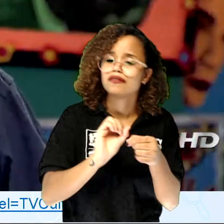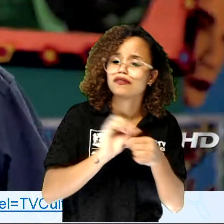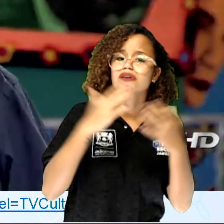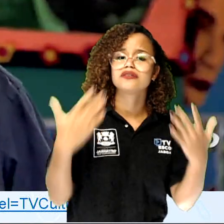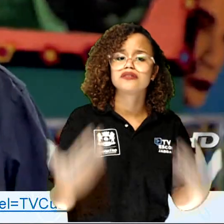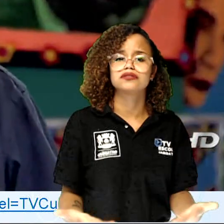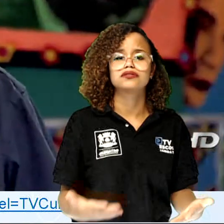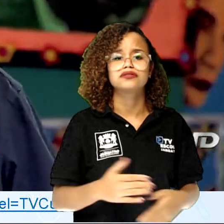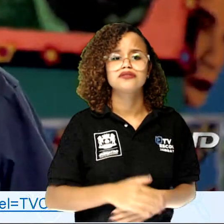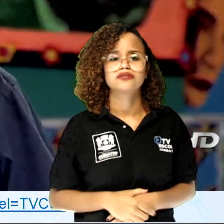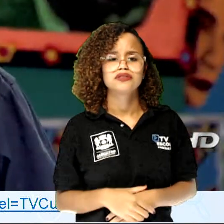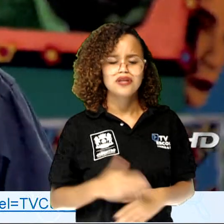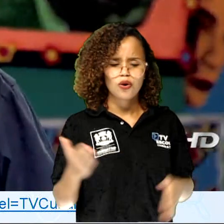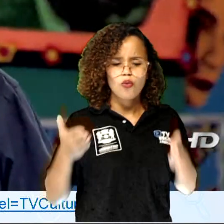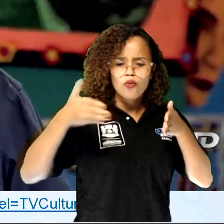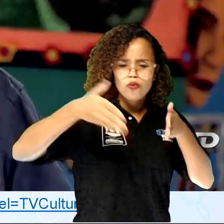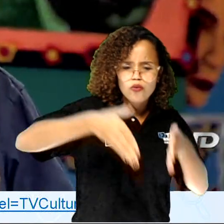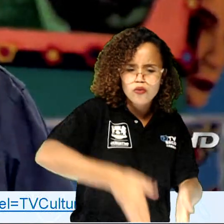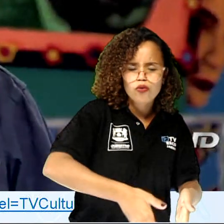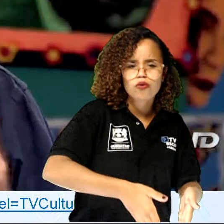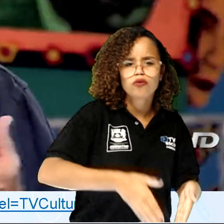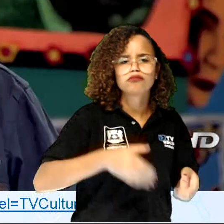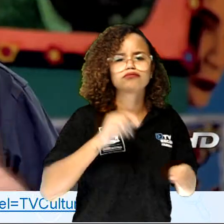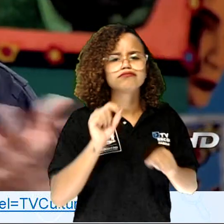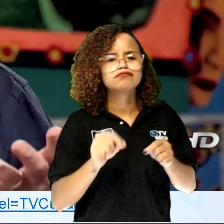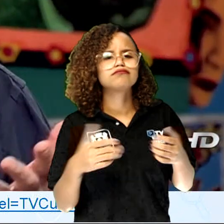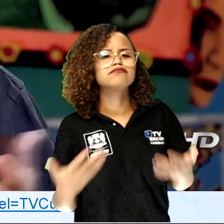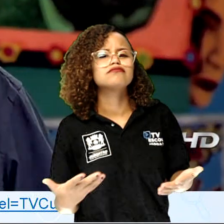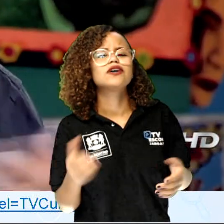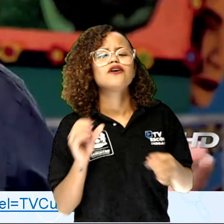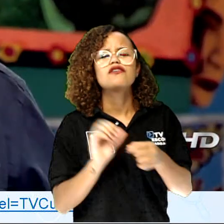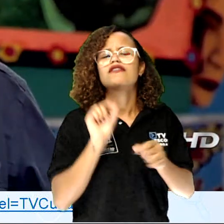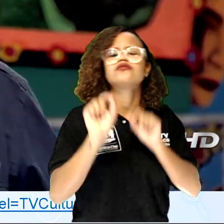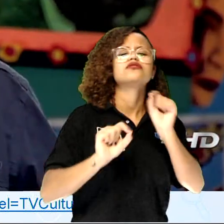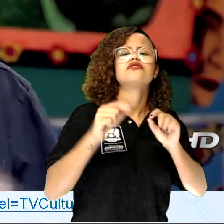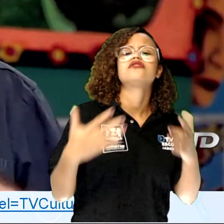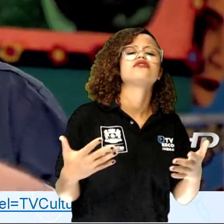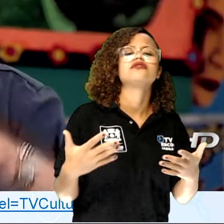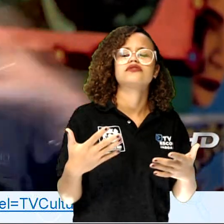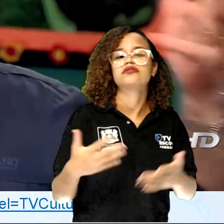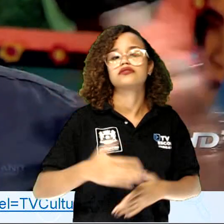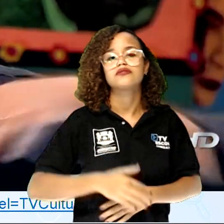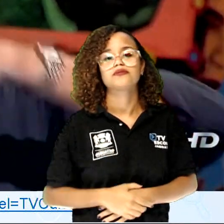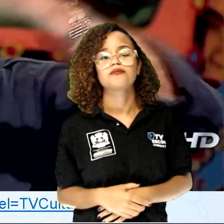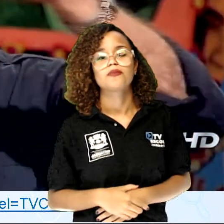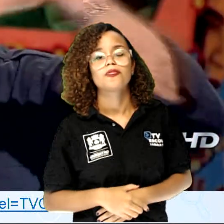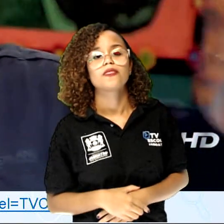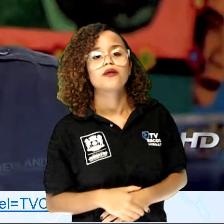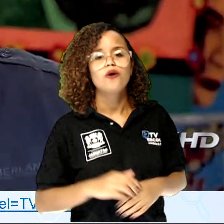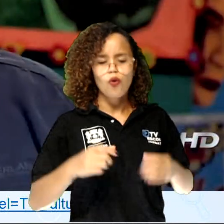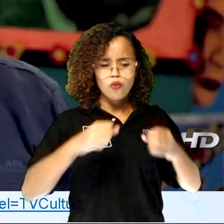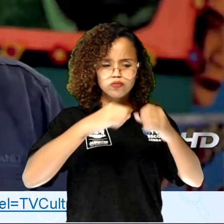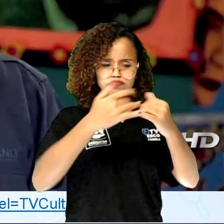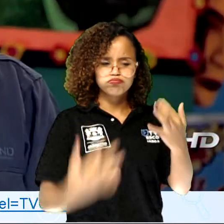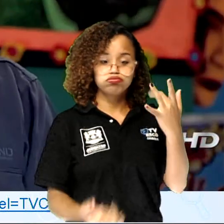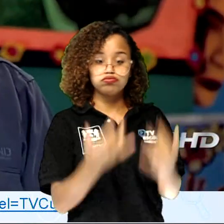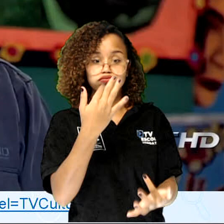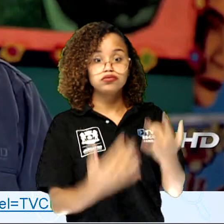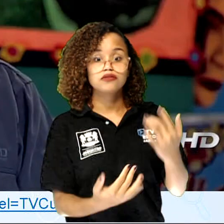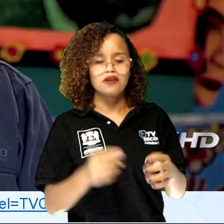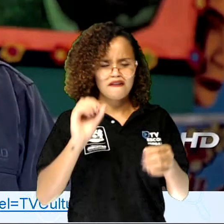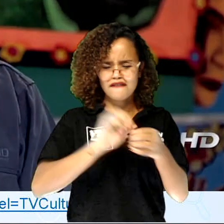conclusão que a gente está destruindo tudo, então sempre está aí, aí fica Minha namorada deixou um papel na geladeira escrito,